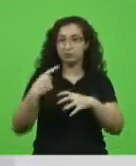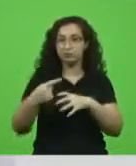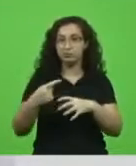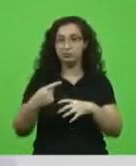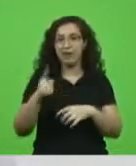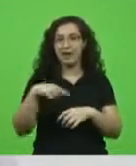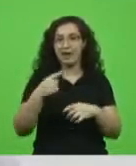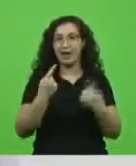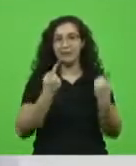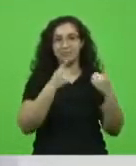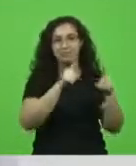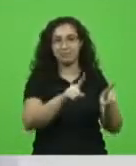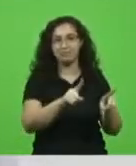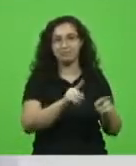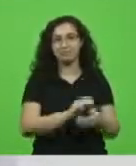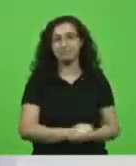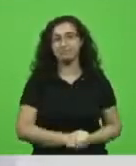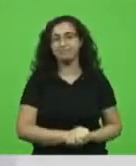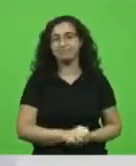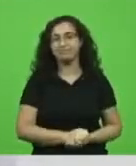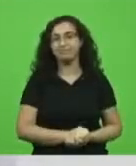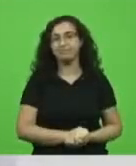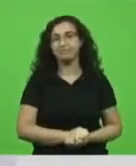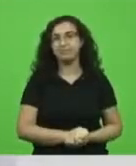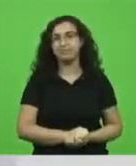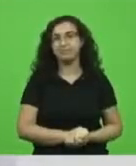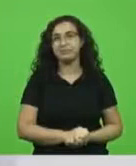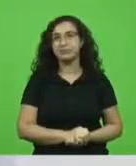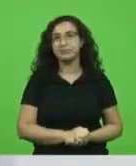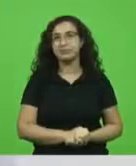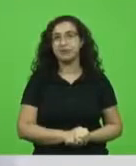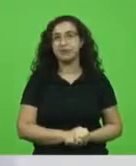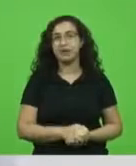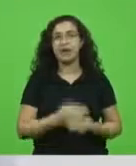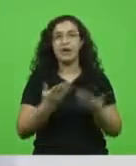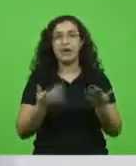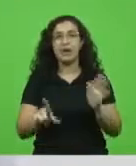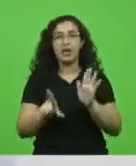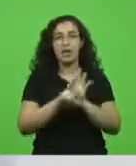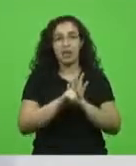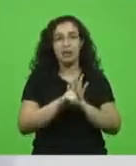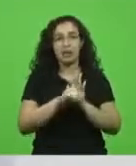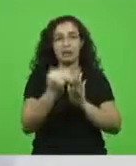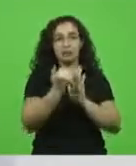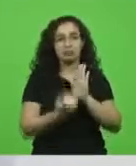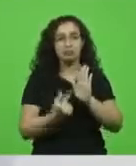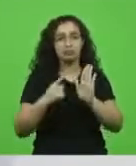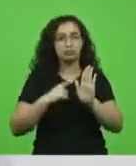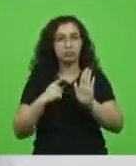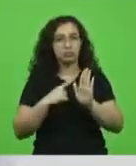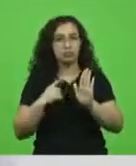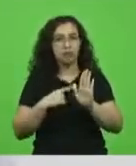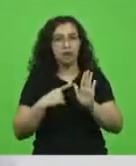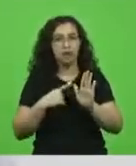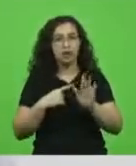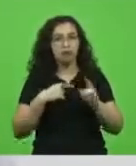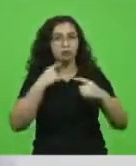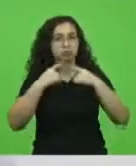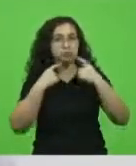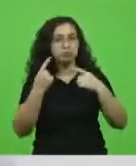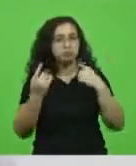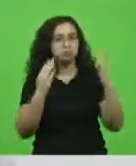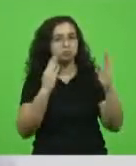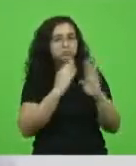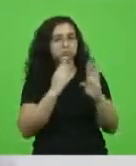rechaçados. Compreende-se, pois, que os dispositivos legais vigentes não deixam dúvidas de que